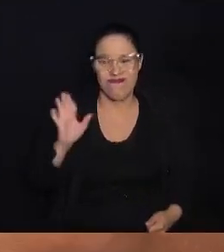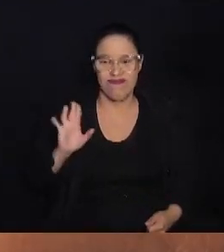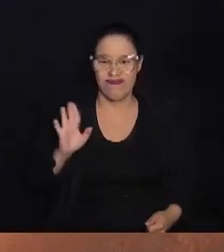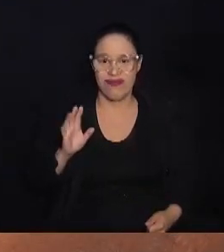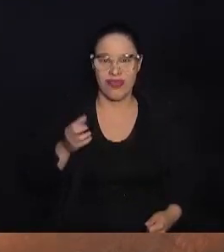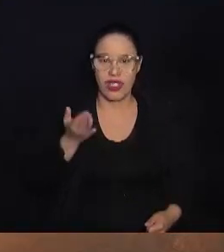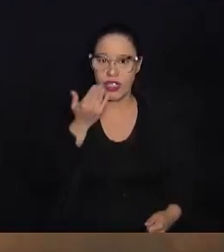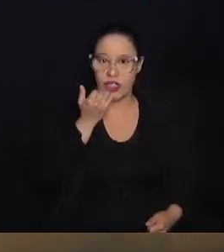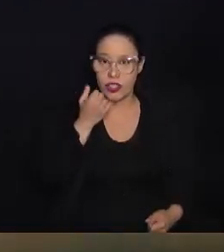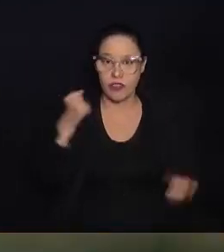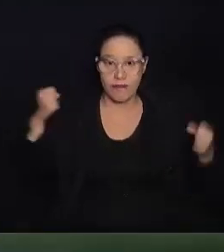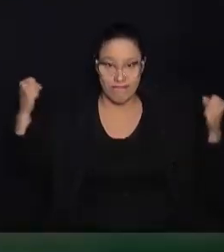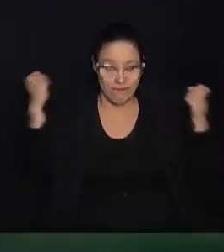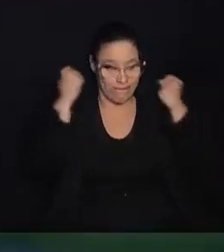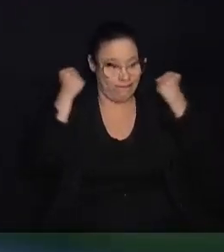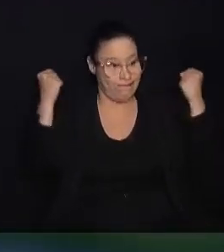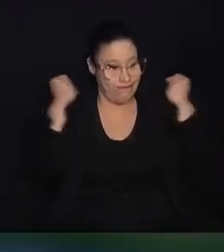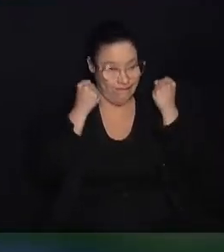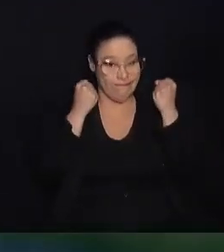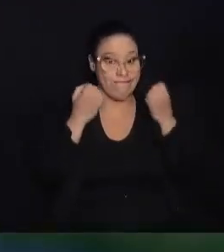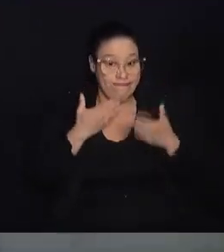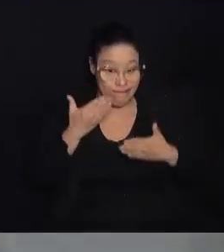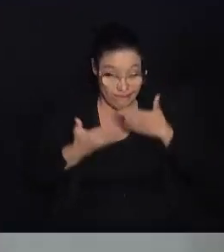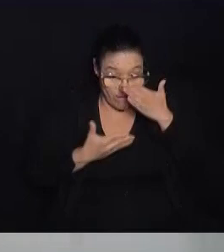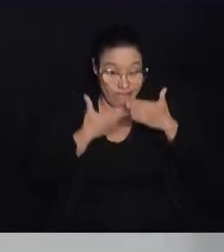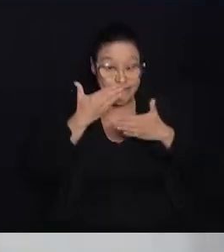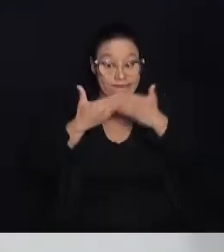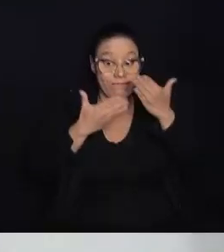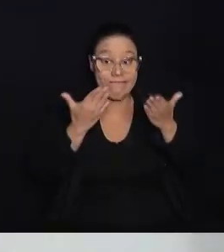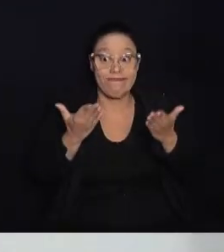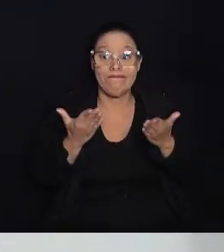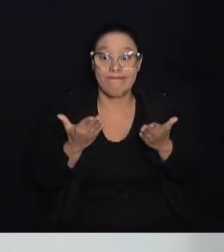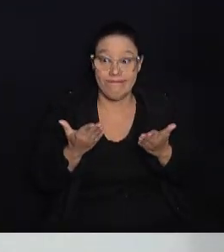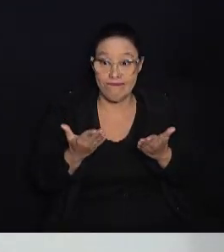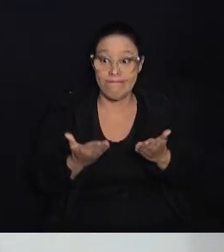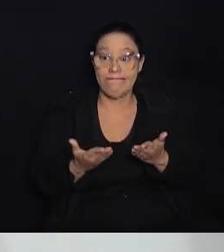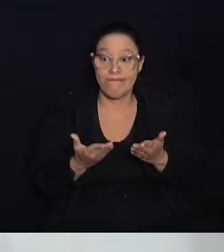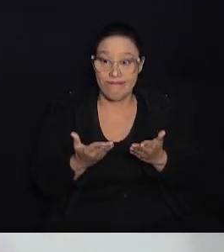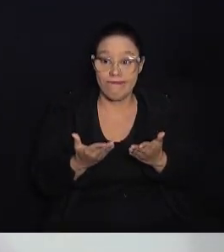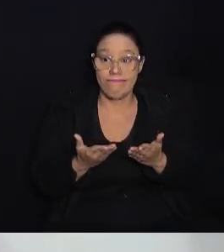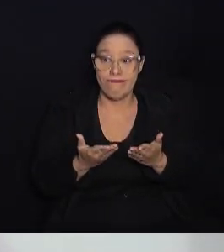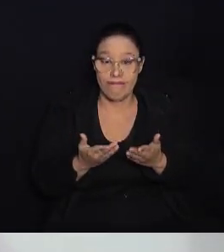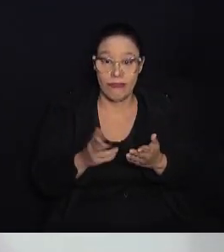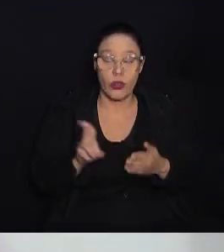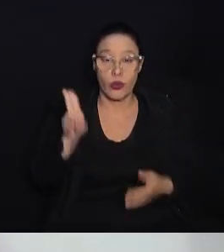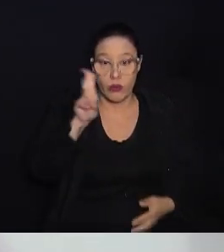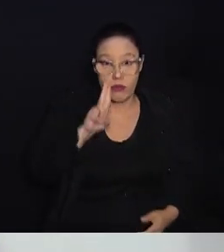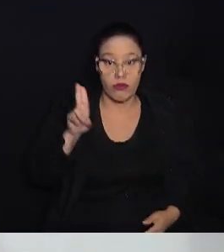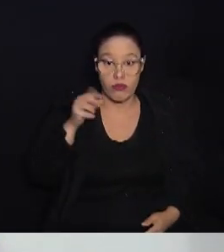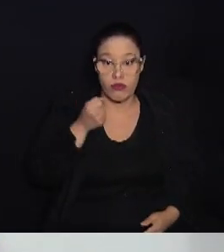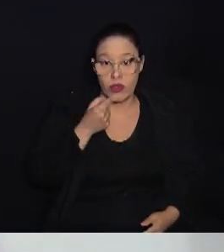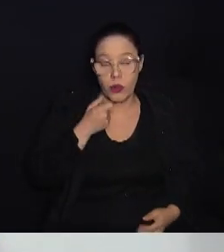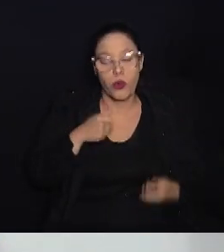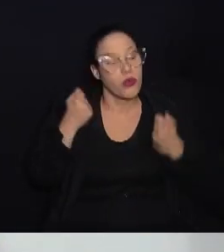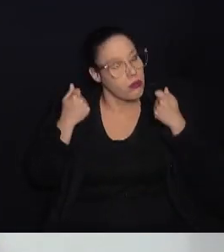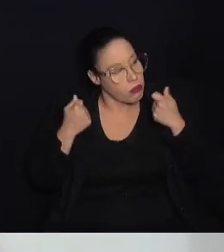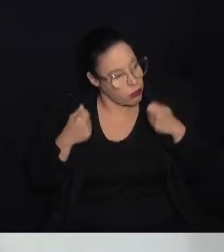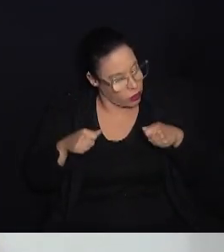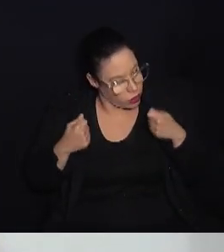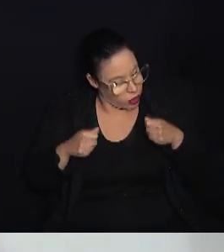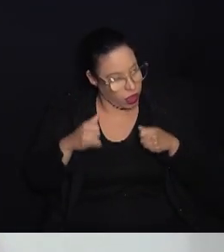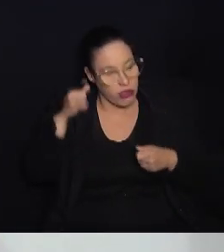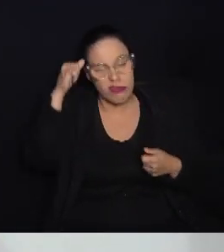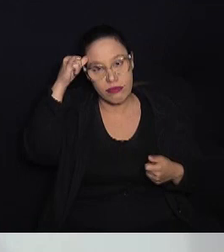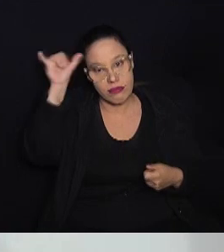farmacológicas, como dieta, atividade física, promover mais dessas medidas e também usando medicamentos quando